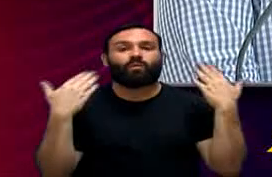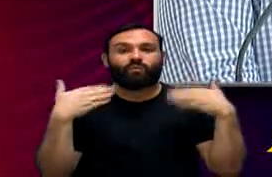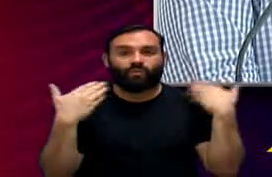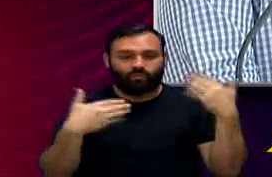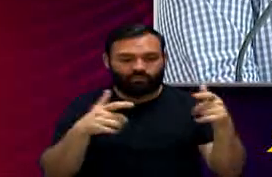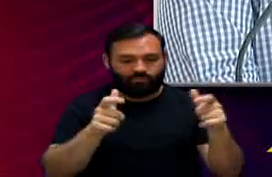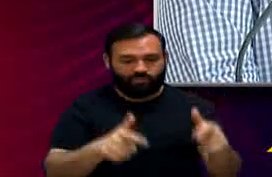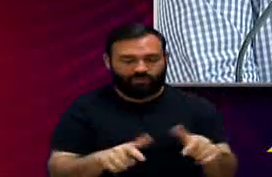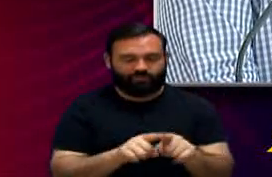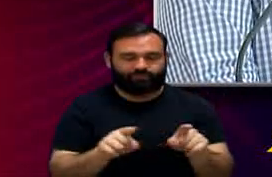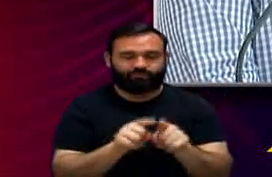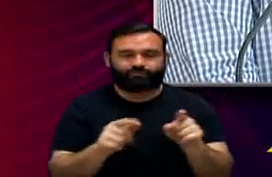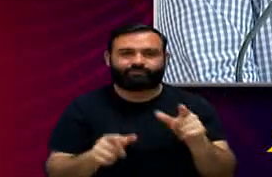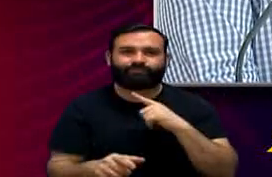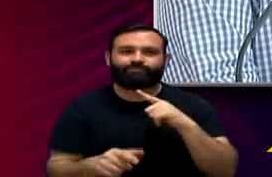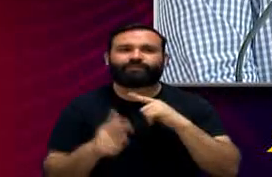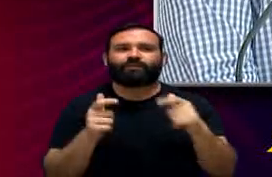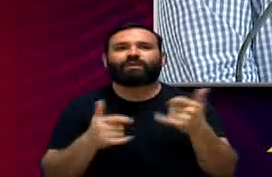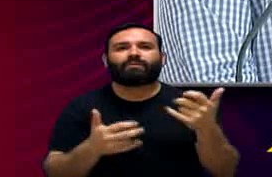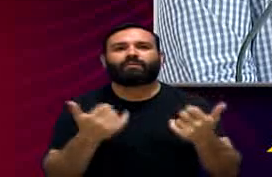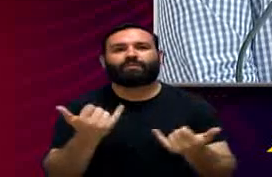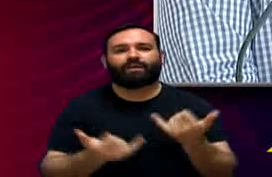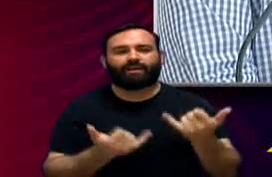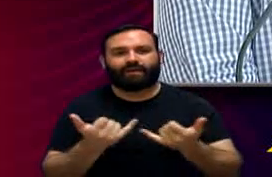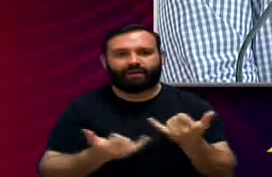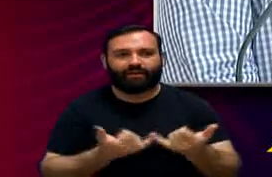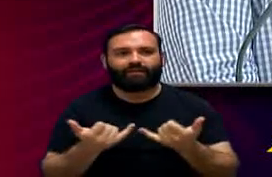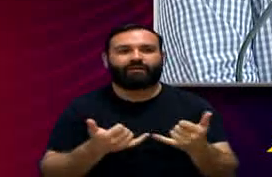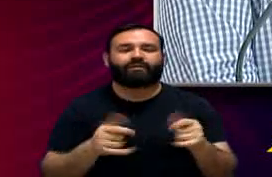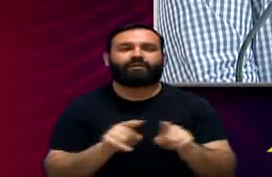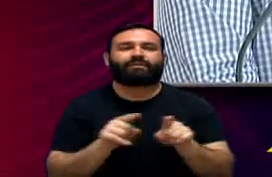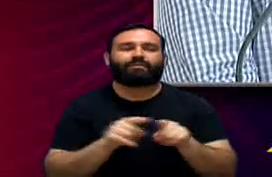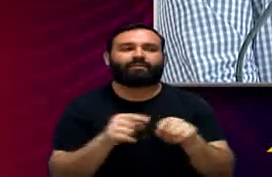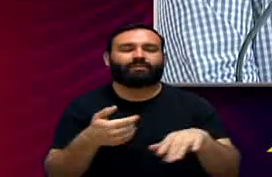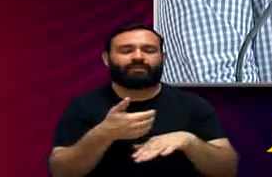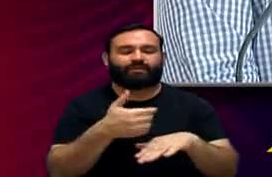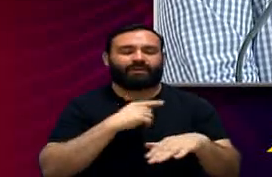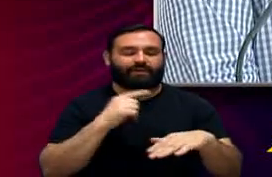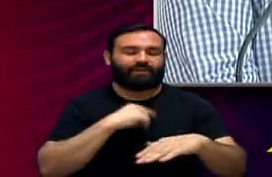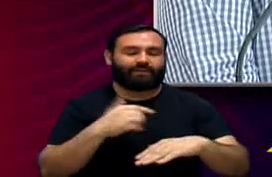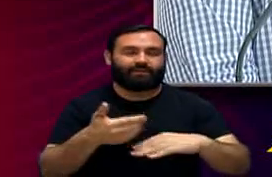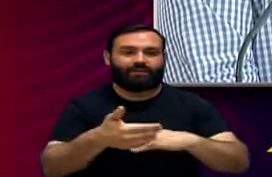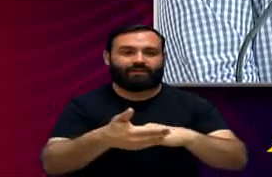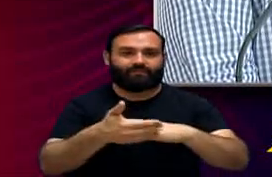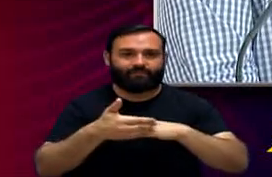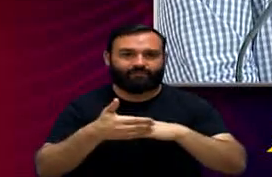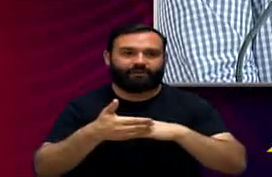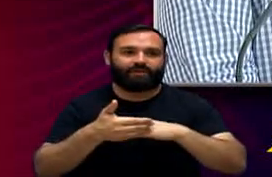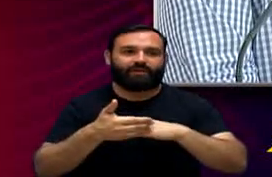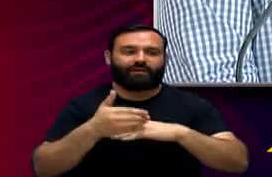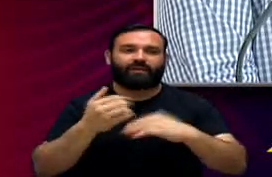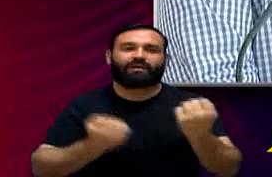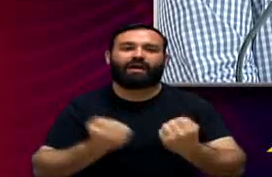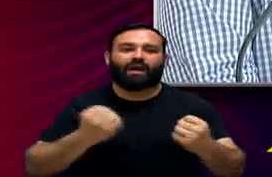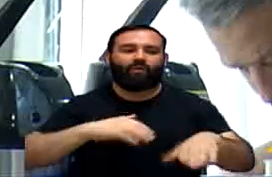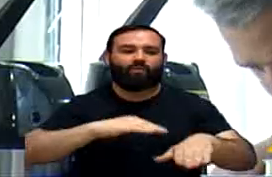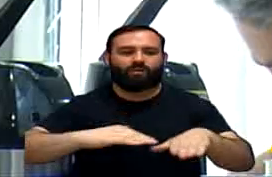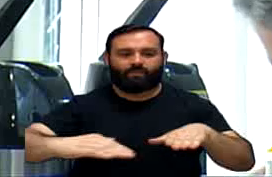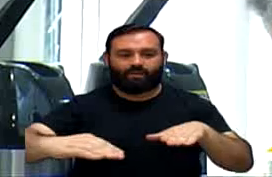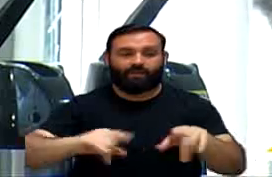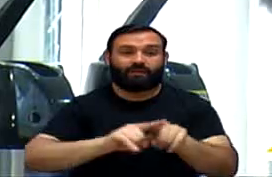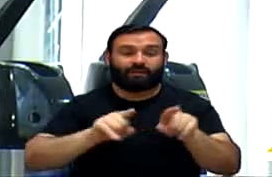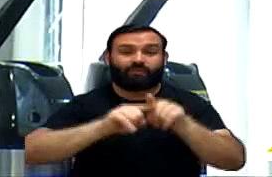local uma área de brinquedos recu cedo tempo recu para para colocar carros